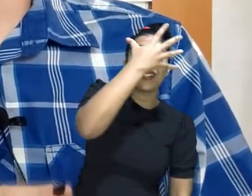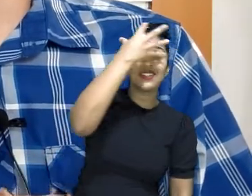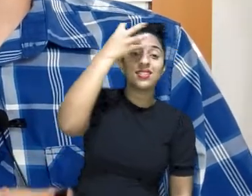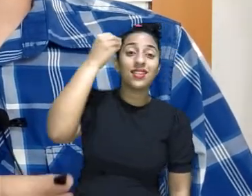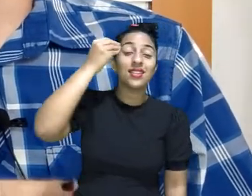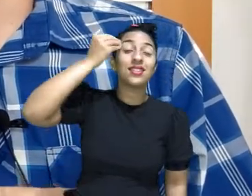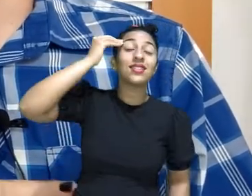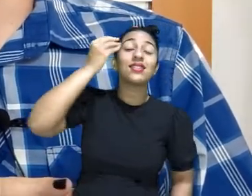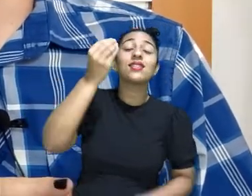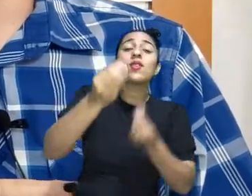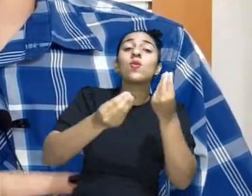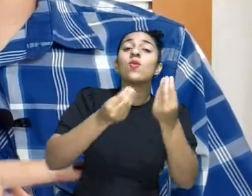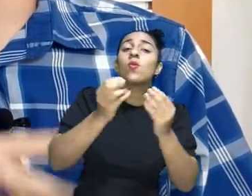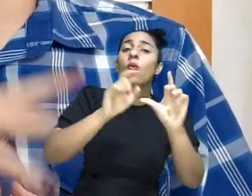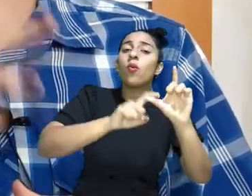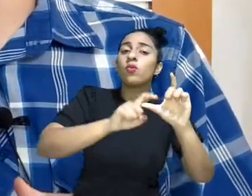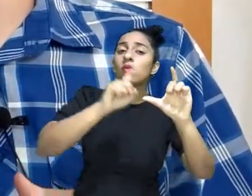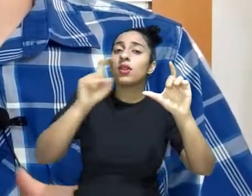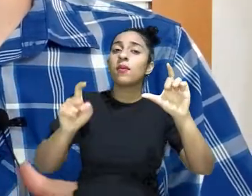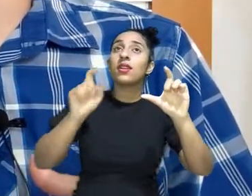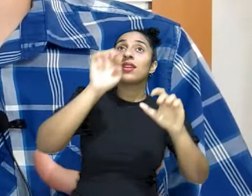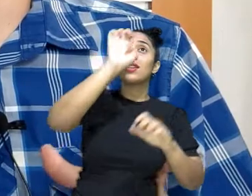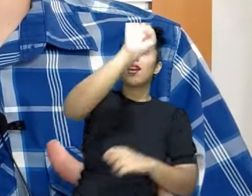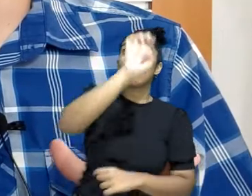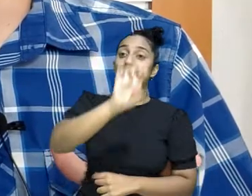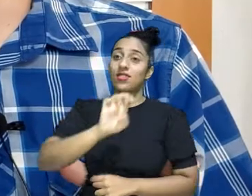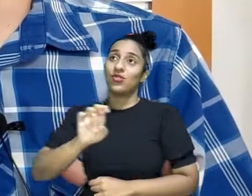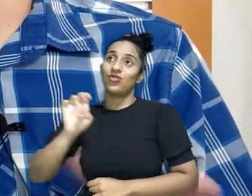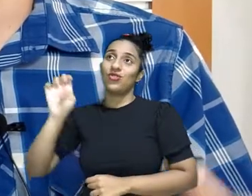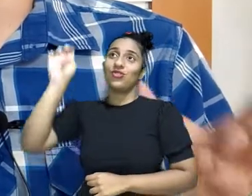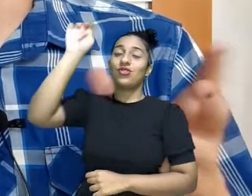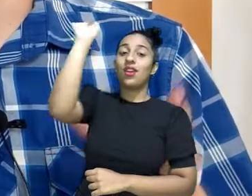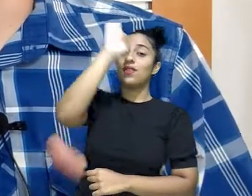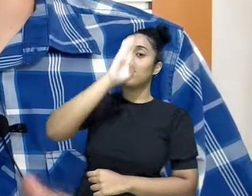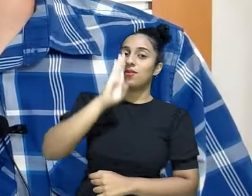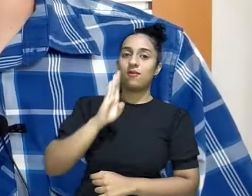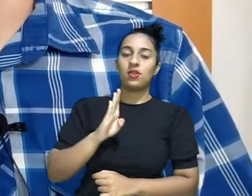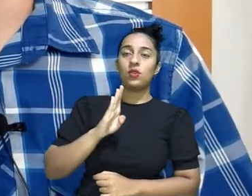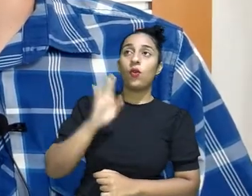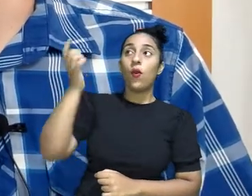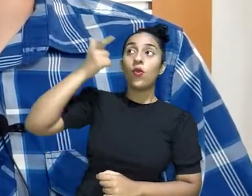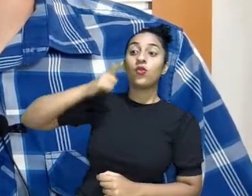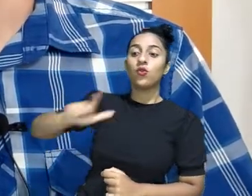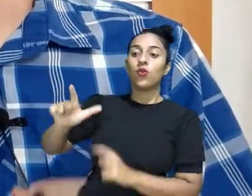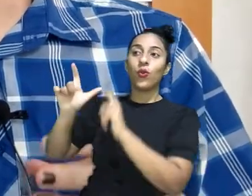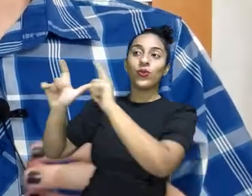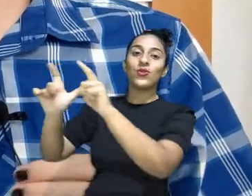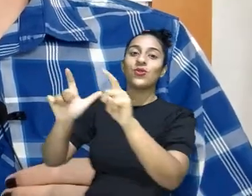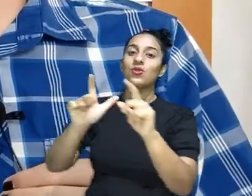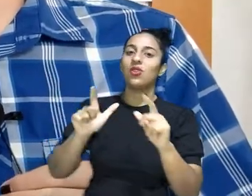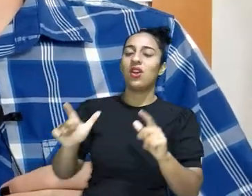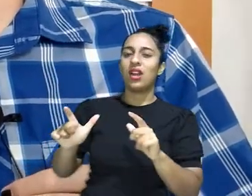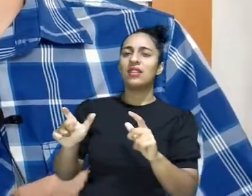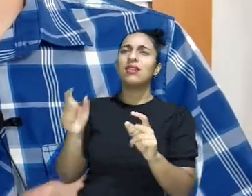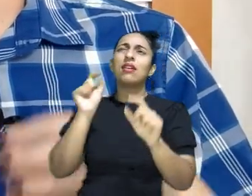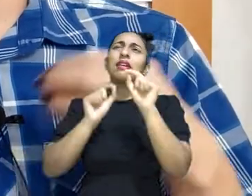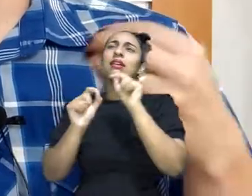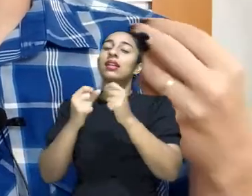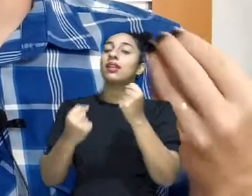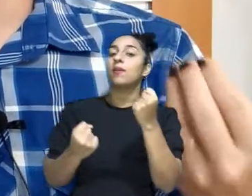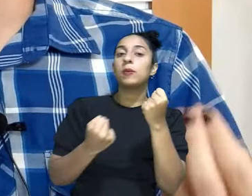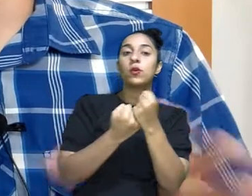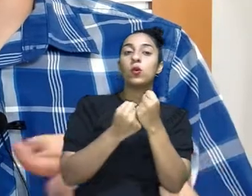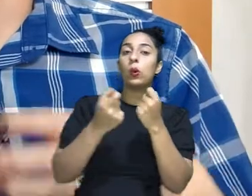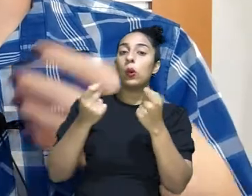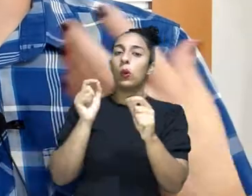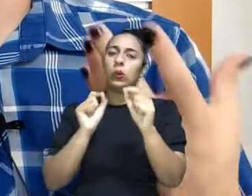e esquece de entender como foi a independência no resto do território que hoje nós chamamos de Brasil em quem foi de